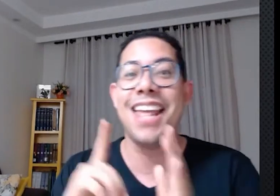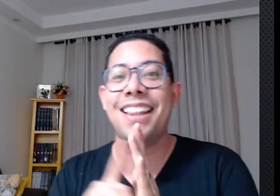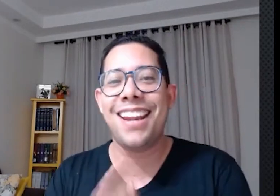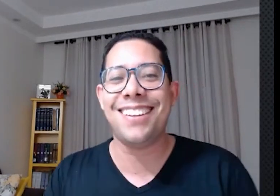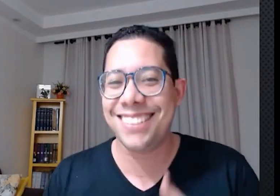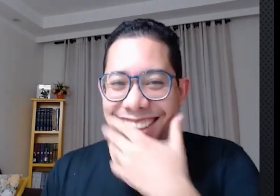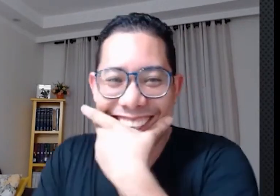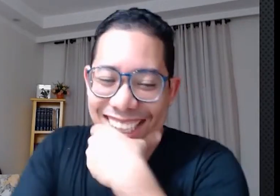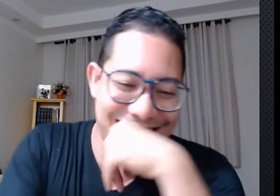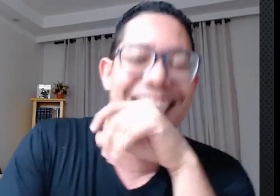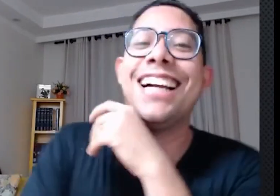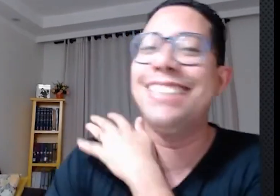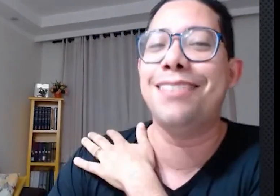Número.